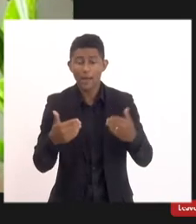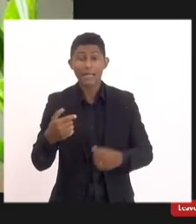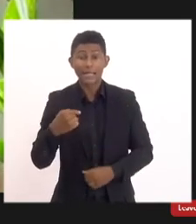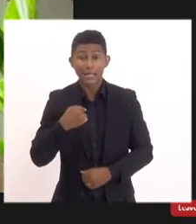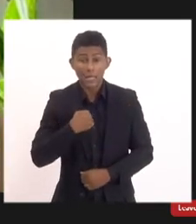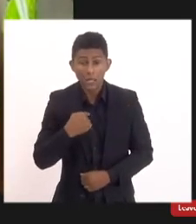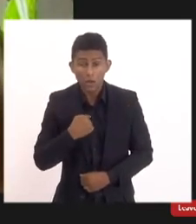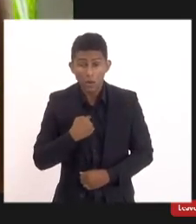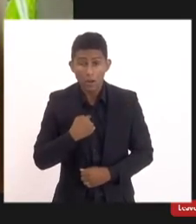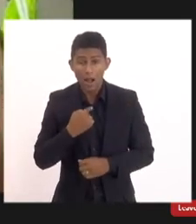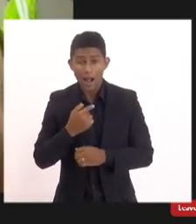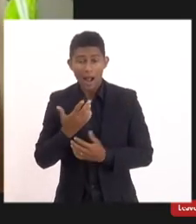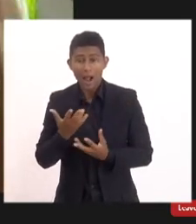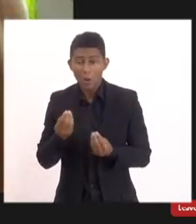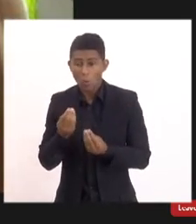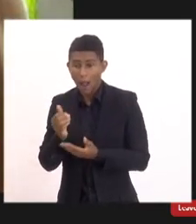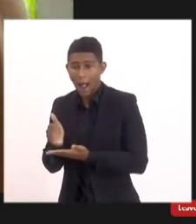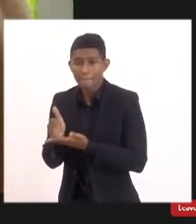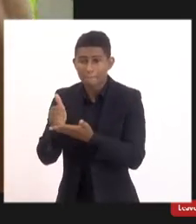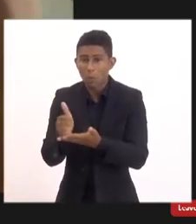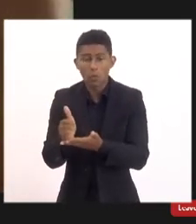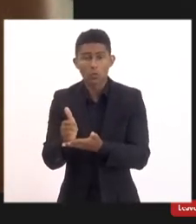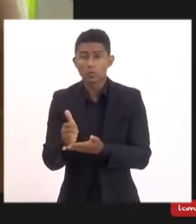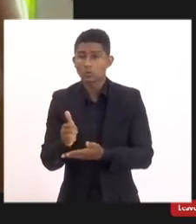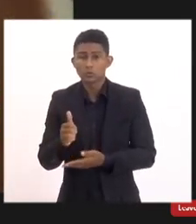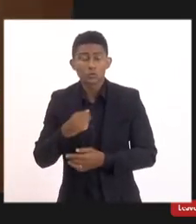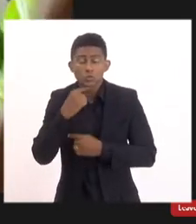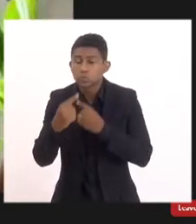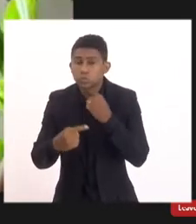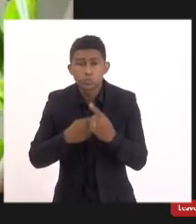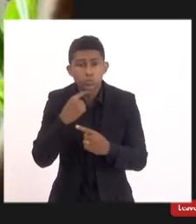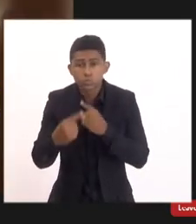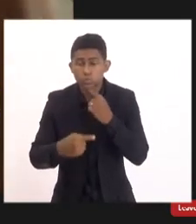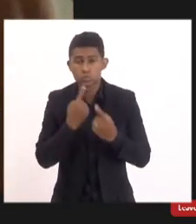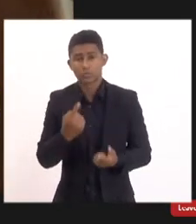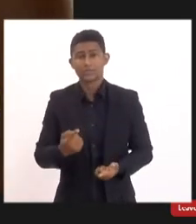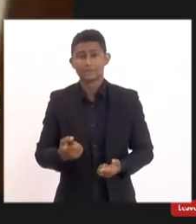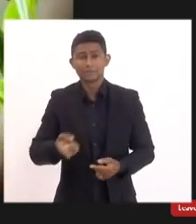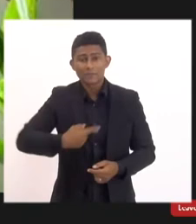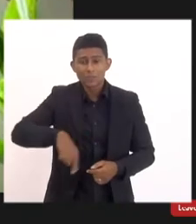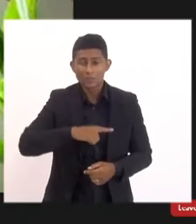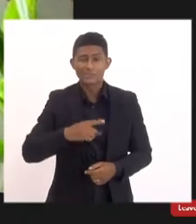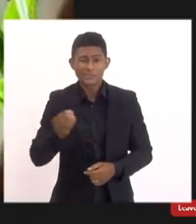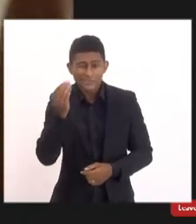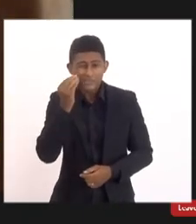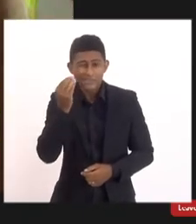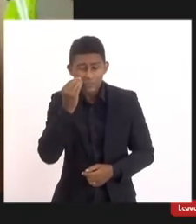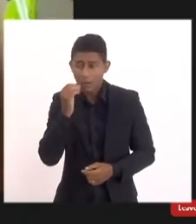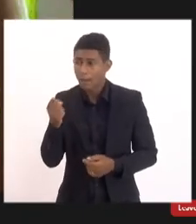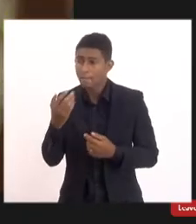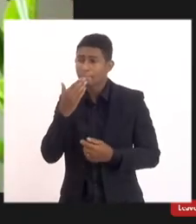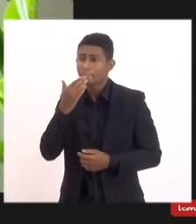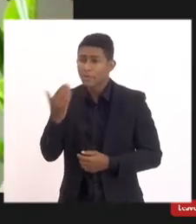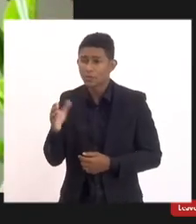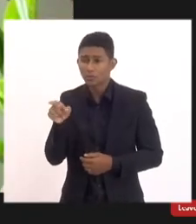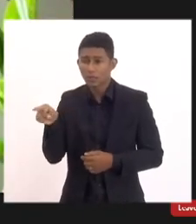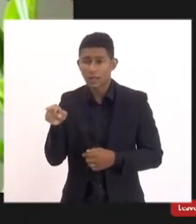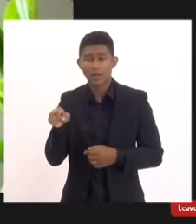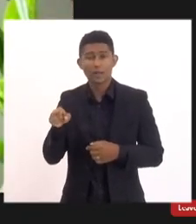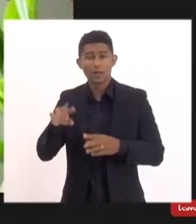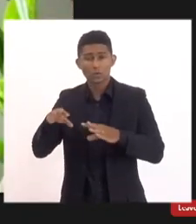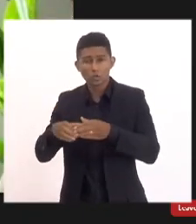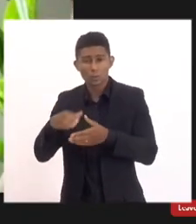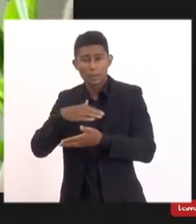conseguia ajuda para nenhum deles. Por mais que a gente abrisse processo, pedisse a SEDUC, eles não